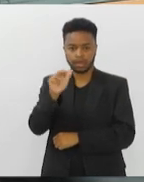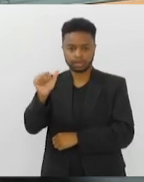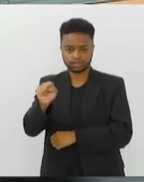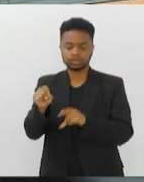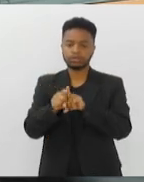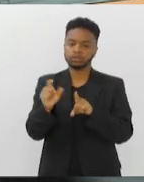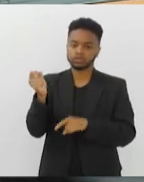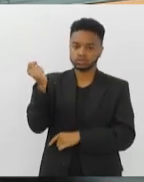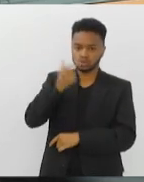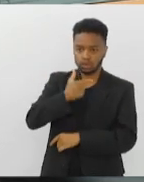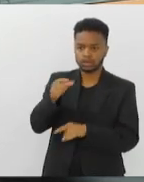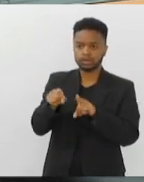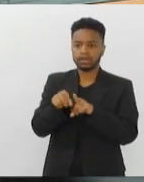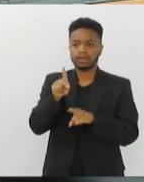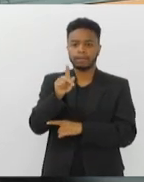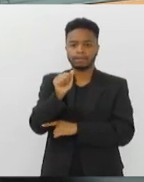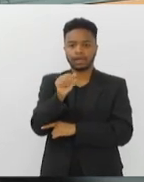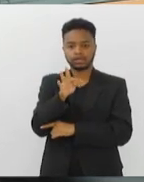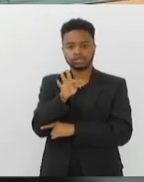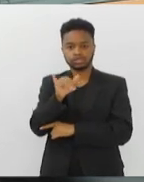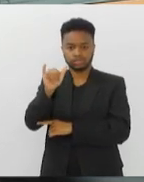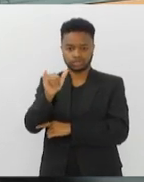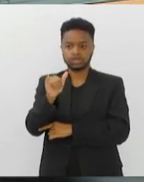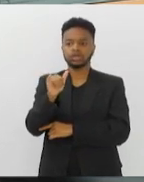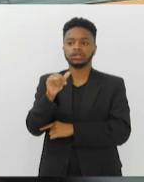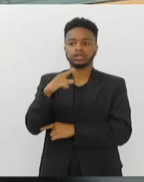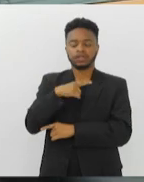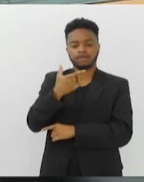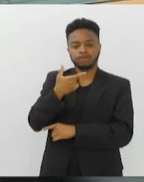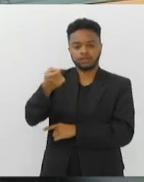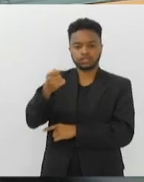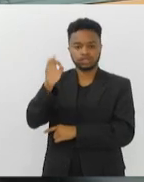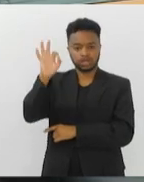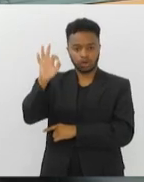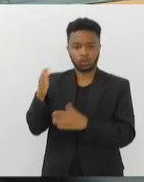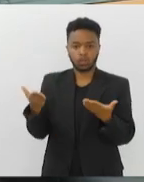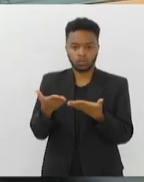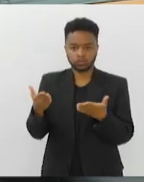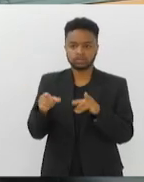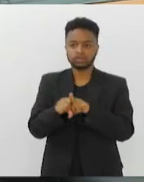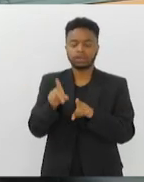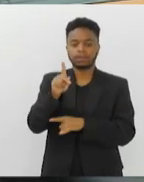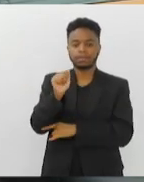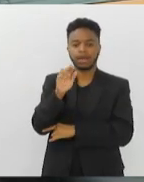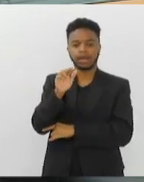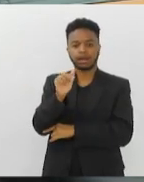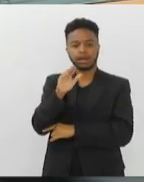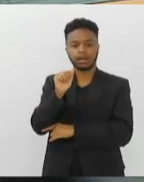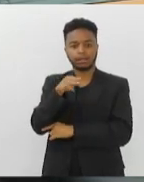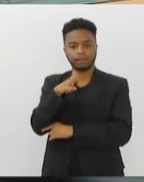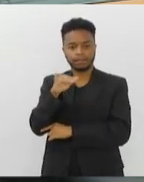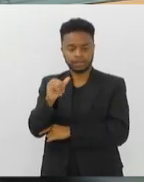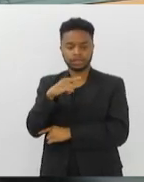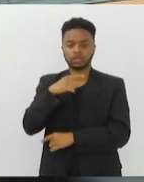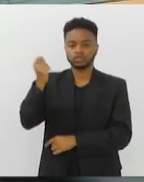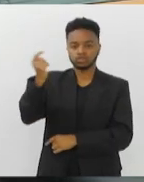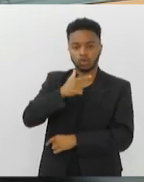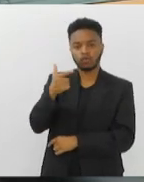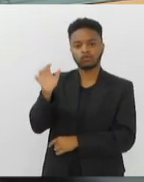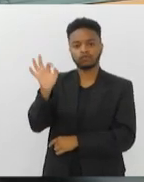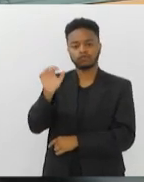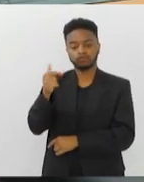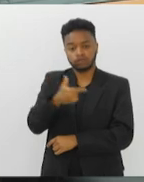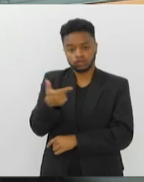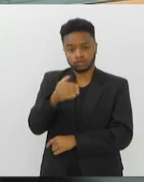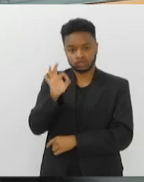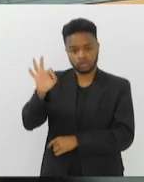também. Paty de Alferes, também com sol, 20 graus, céu limpo. E Paracambi, com sol, 22 graus.